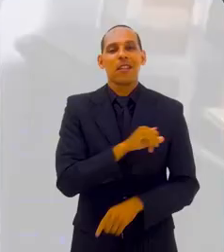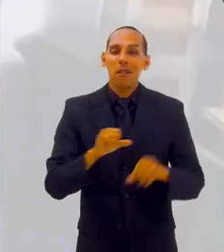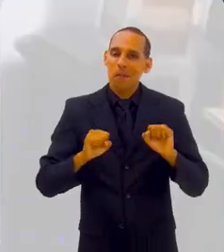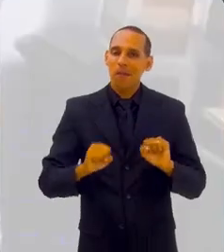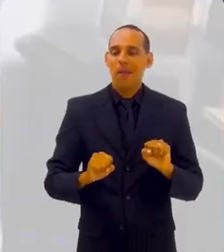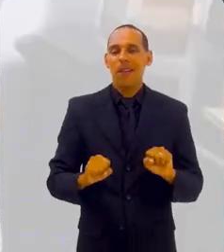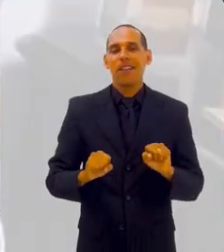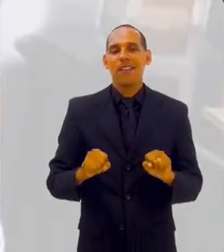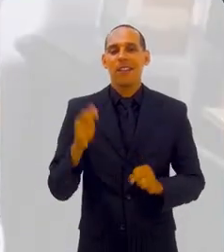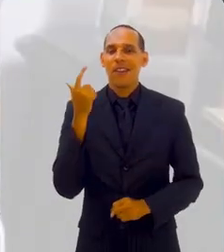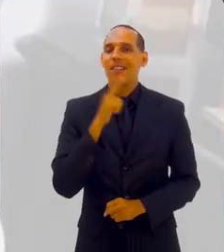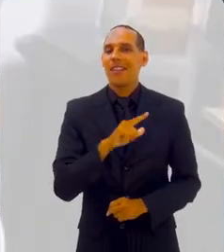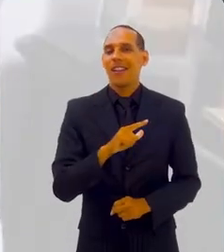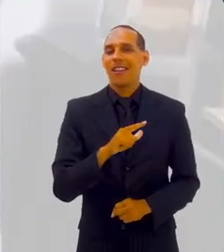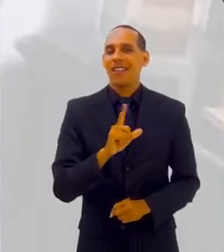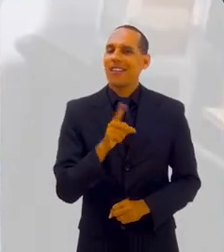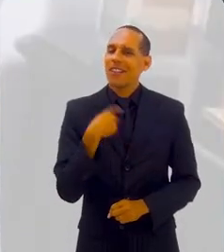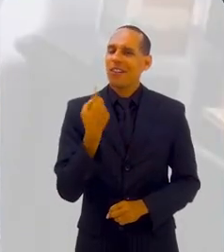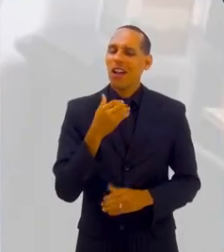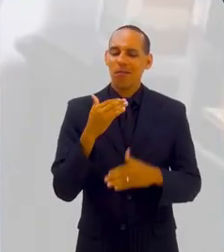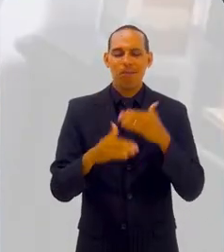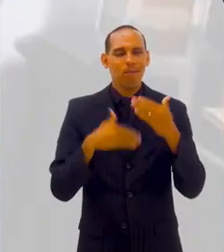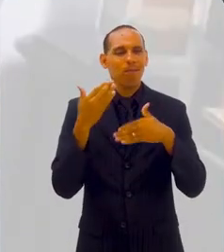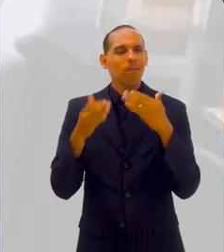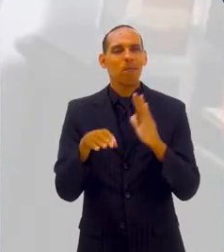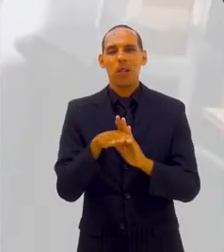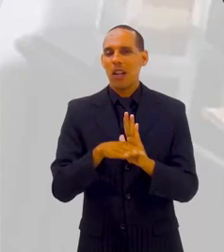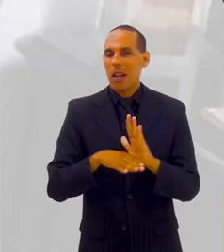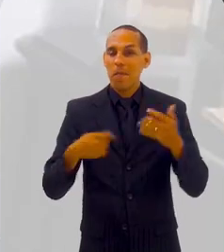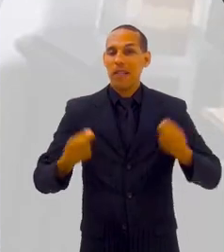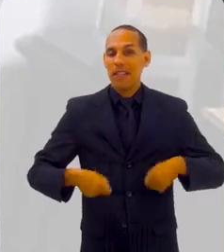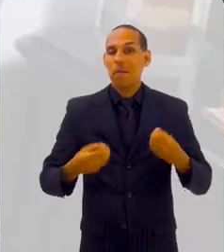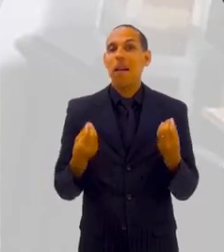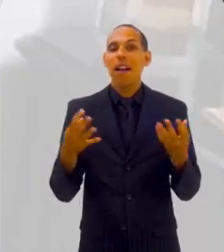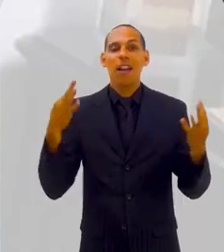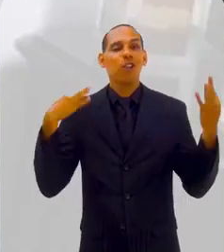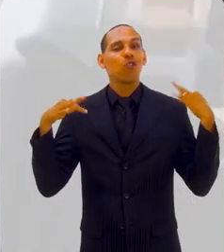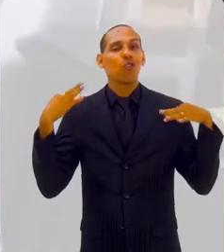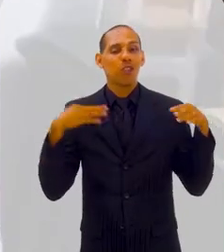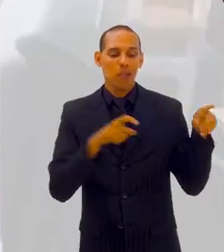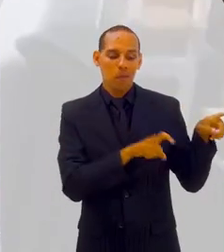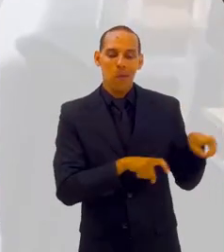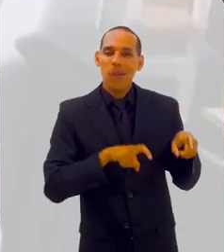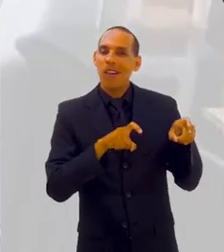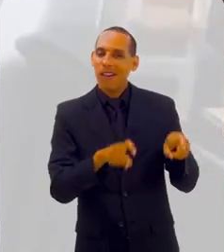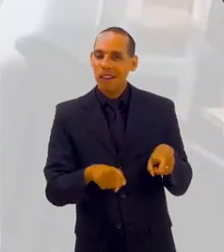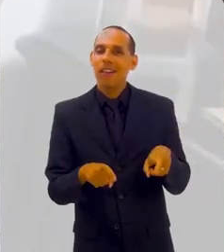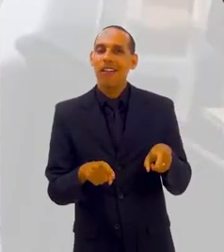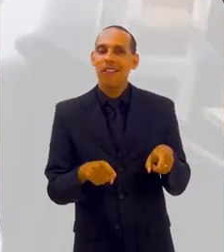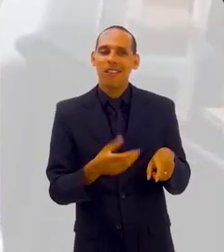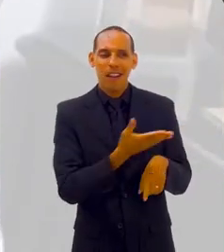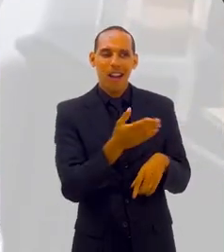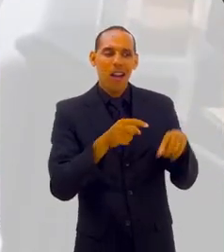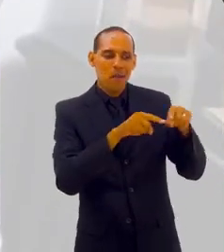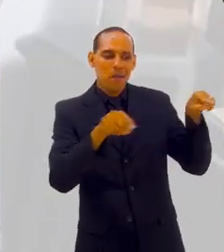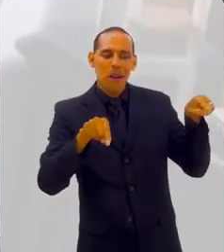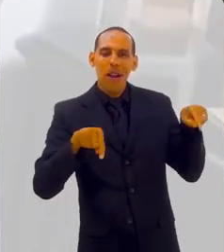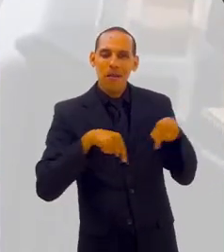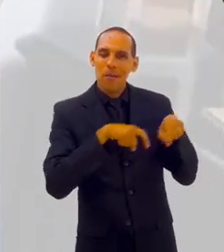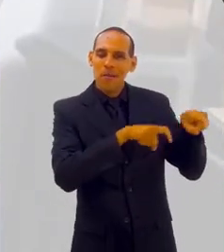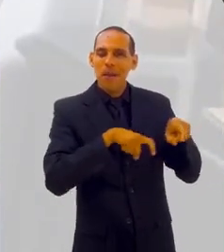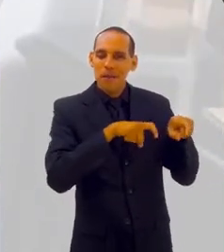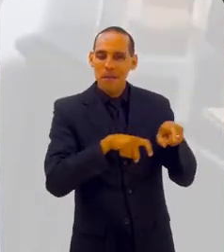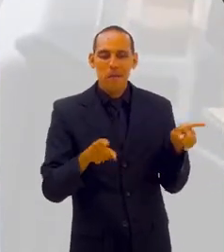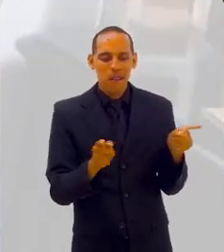pode. Por exemplo, a gente tinha que desenvolver um programa para turismo rural nessas pequenas fazendas.